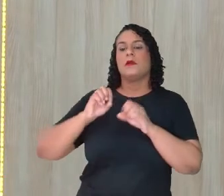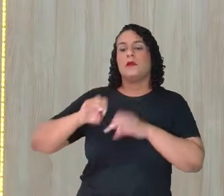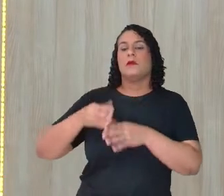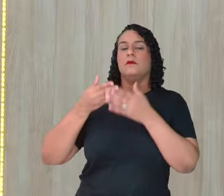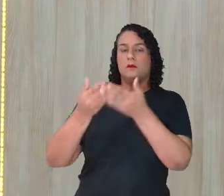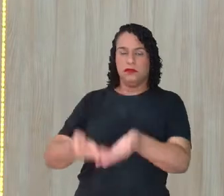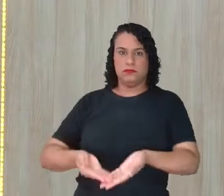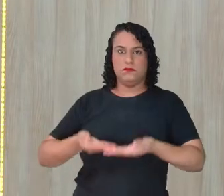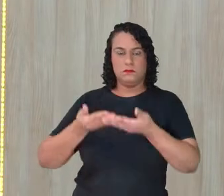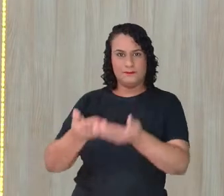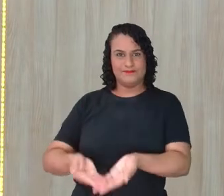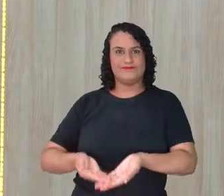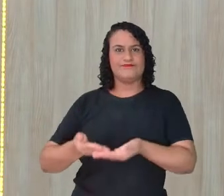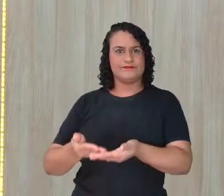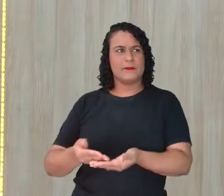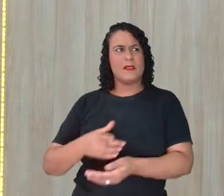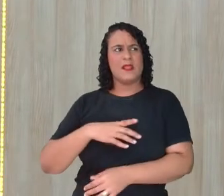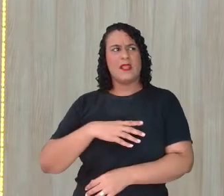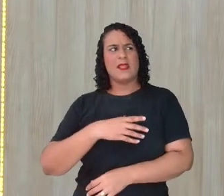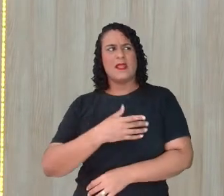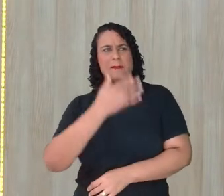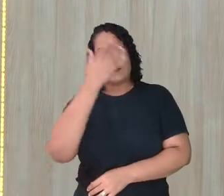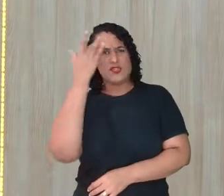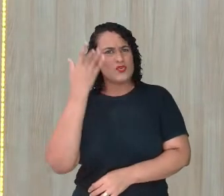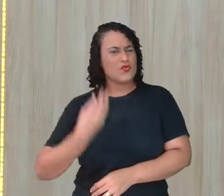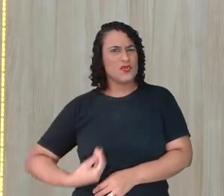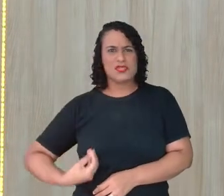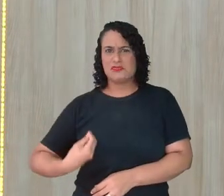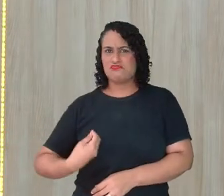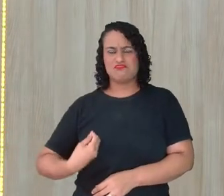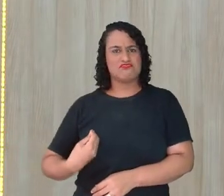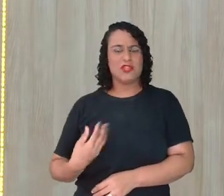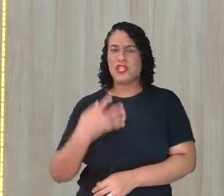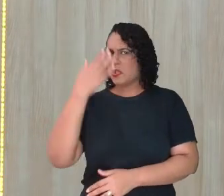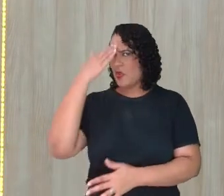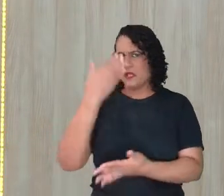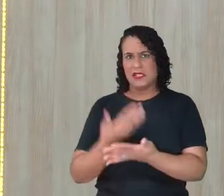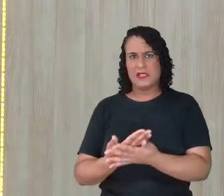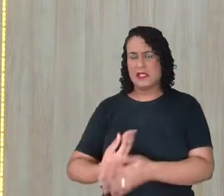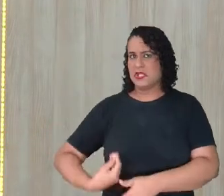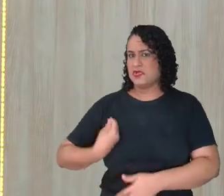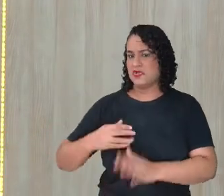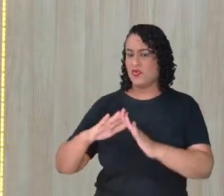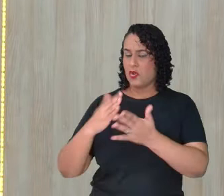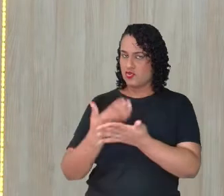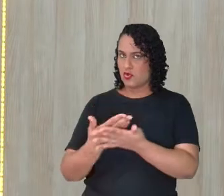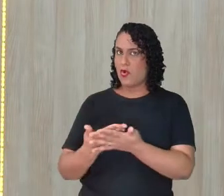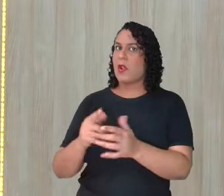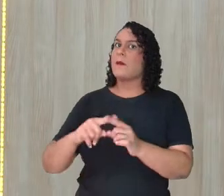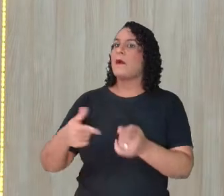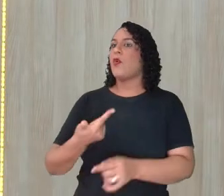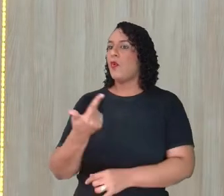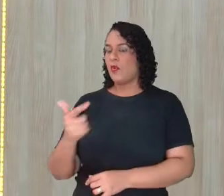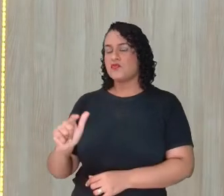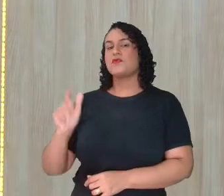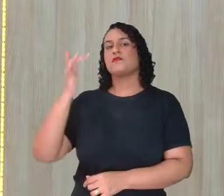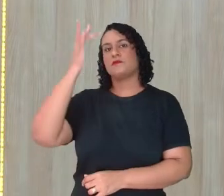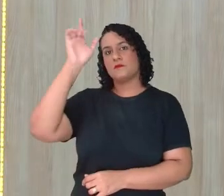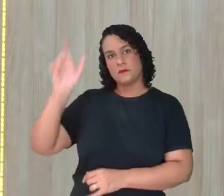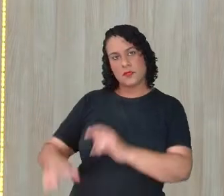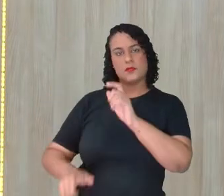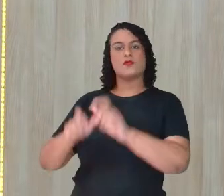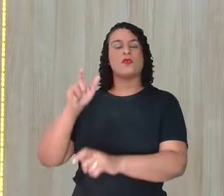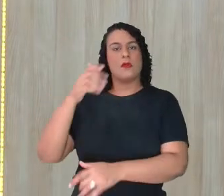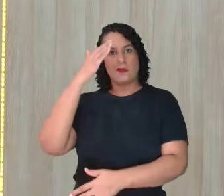ela não existiu, há quem diga que existiu, então fica esse debate. Mas vejam, outro evento que vai